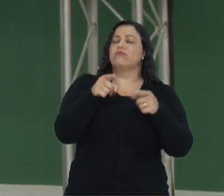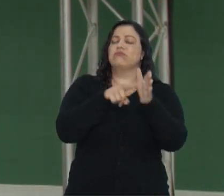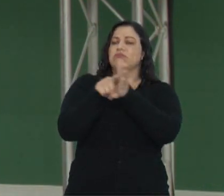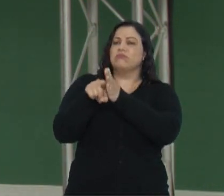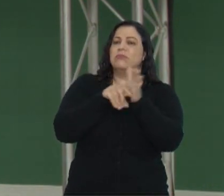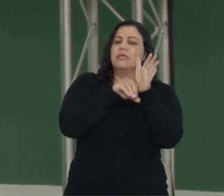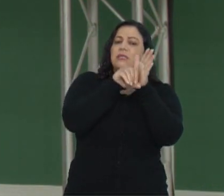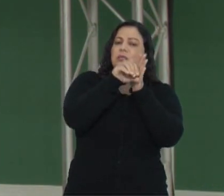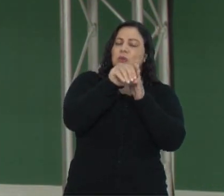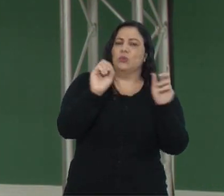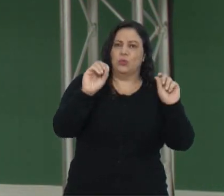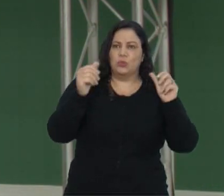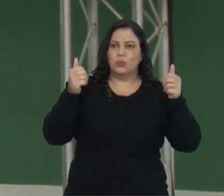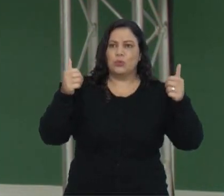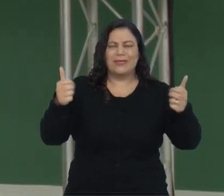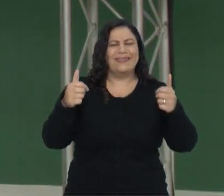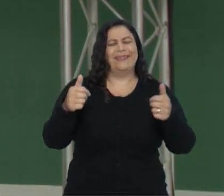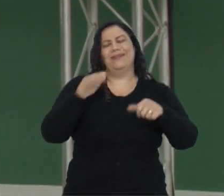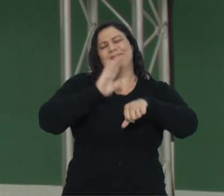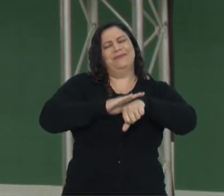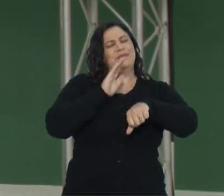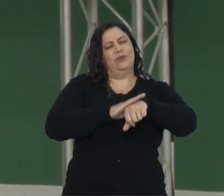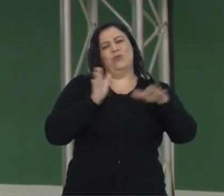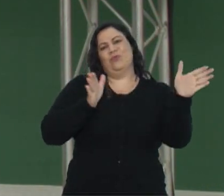inteira, uma orquestra inteira,